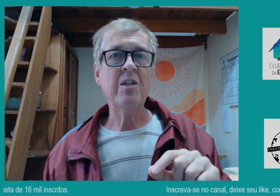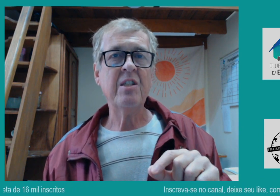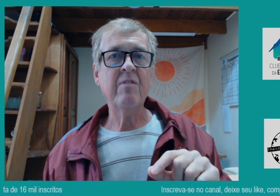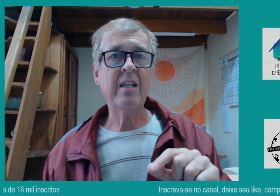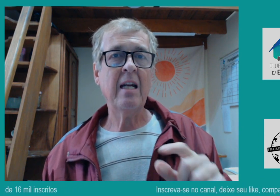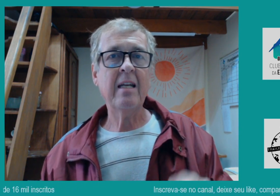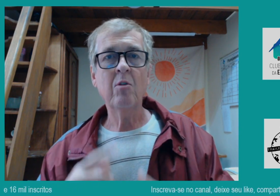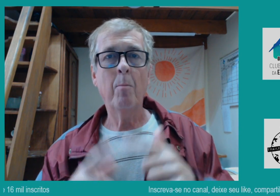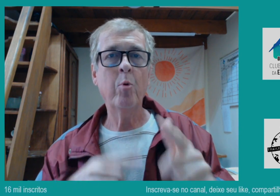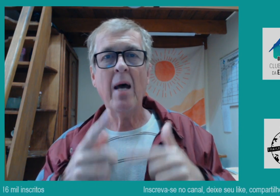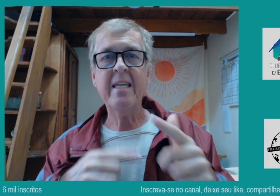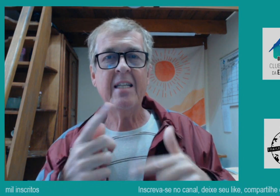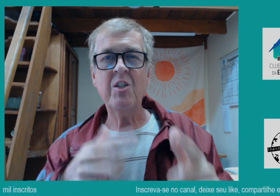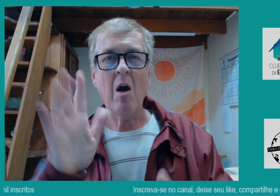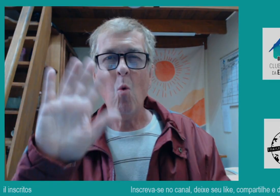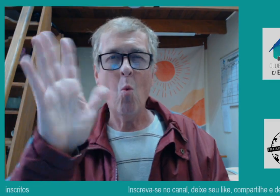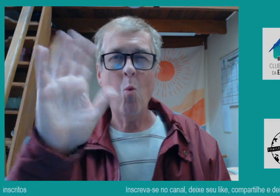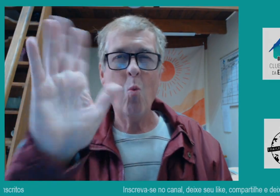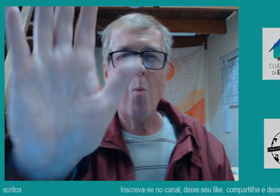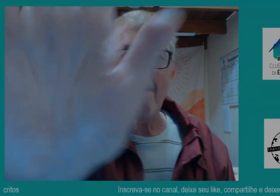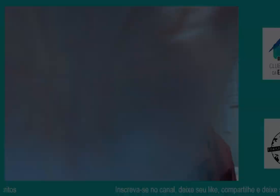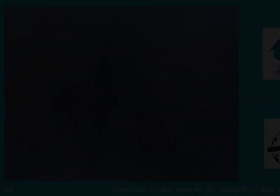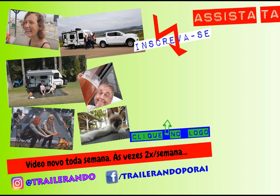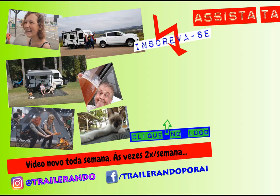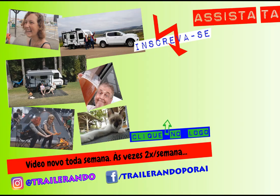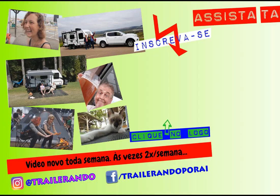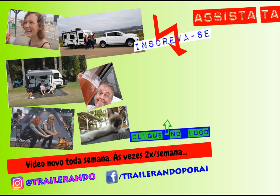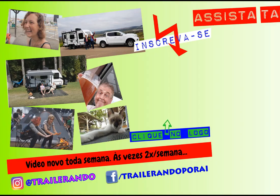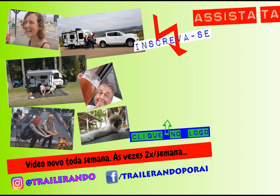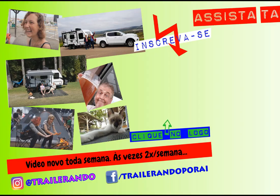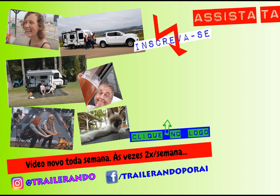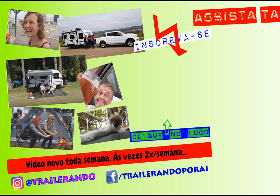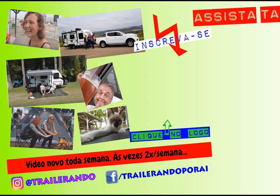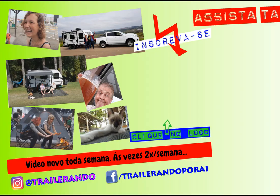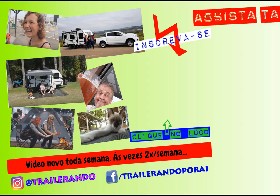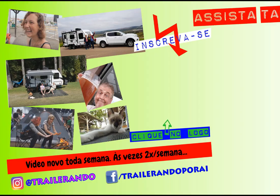e a gente se vê treinando pura então é